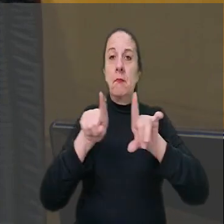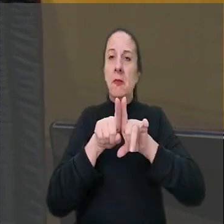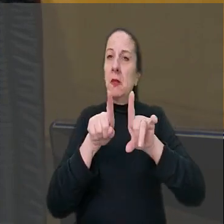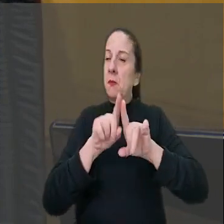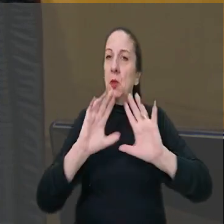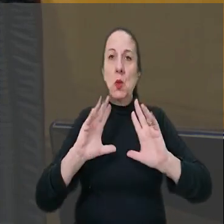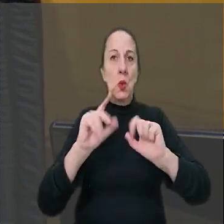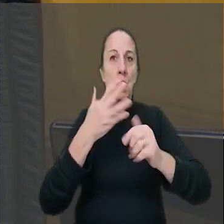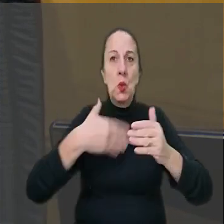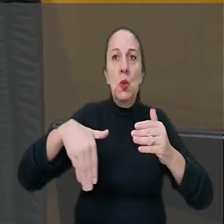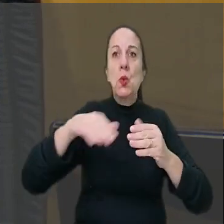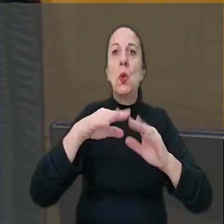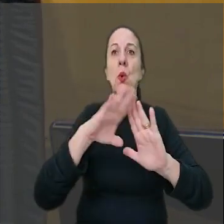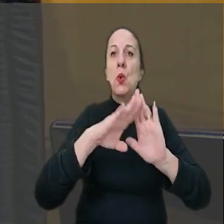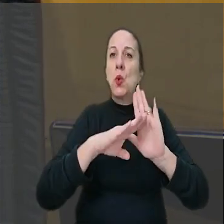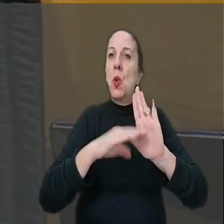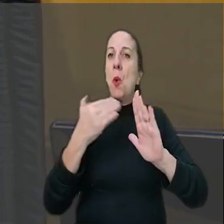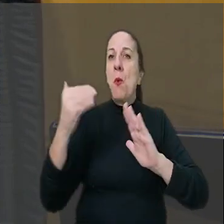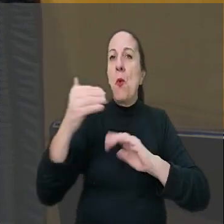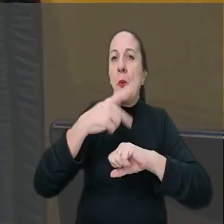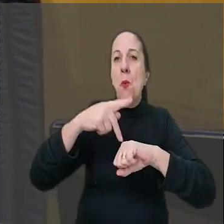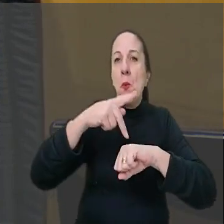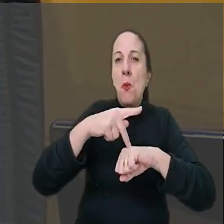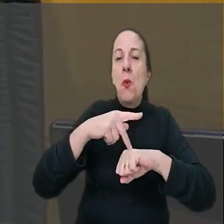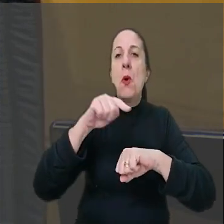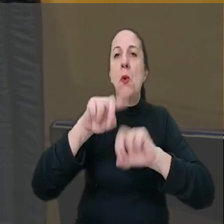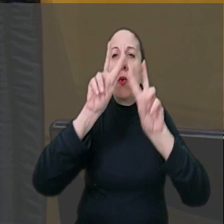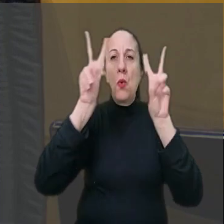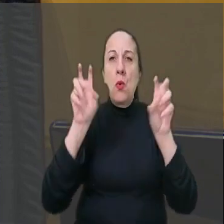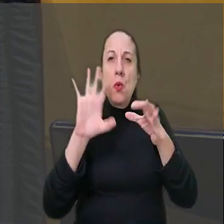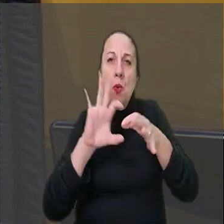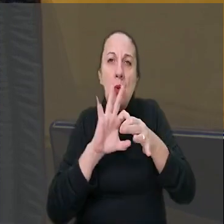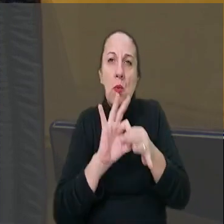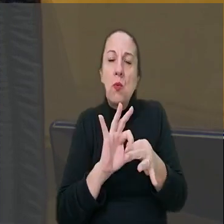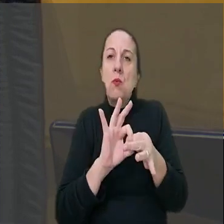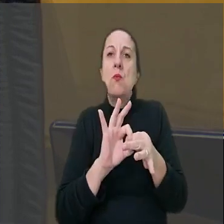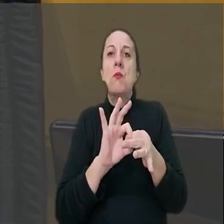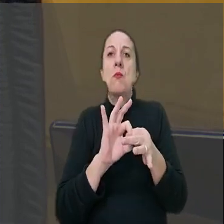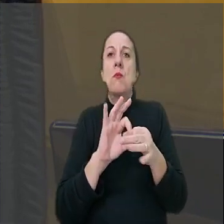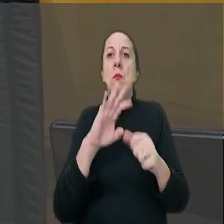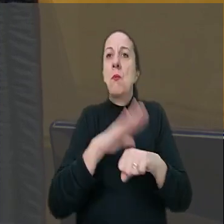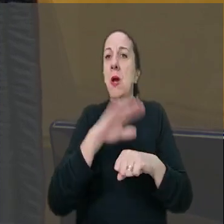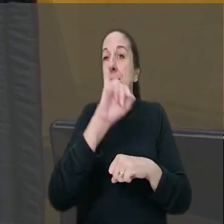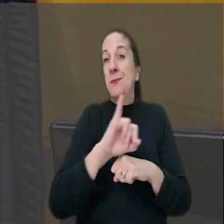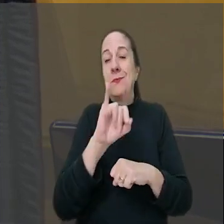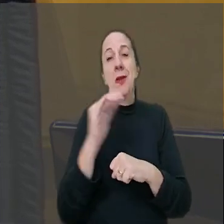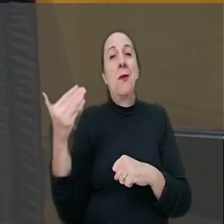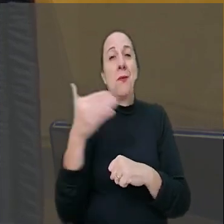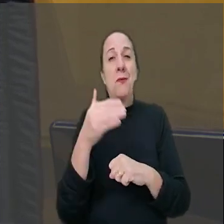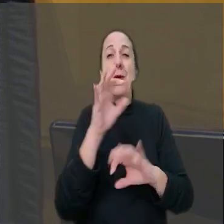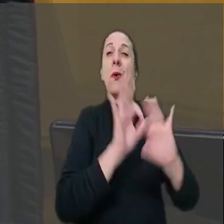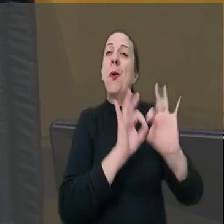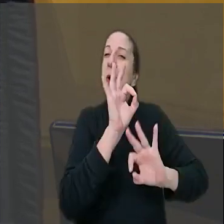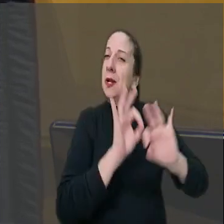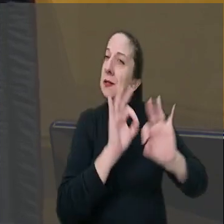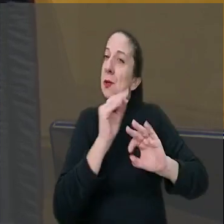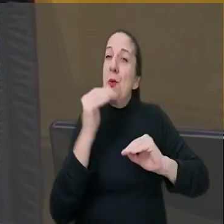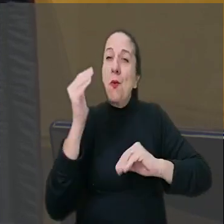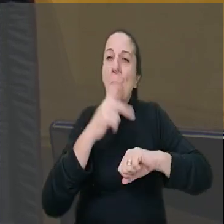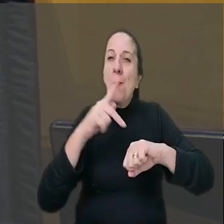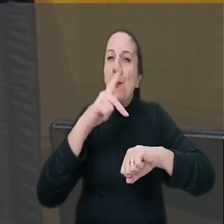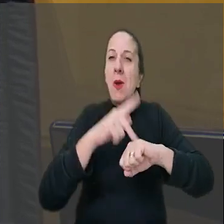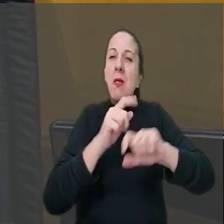competência, além de que todas as normas internacionais vinculadas ao tema, as normas essenciais vêm da